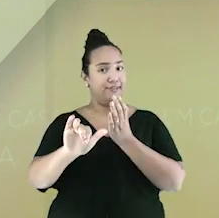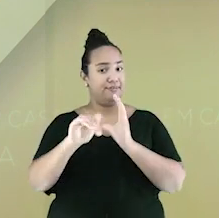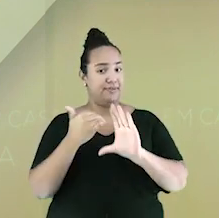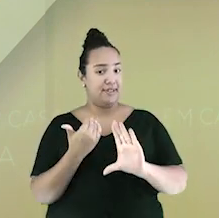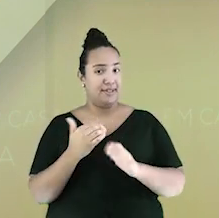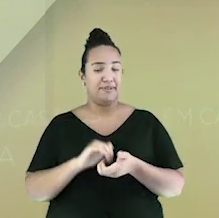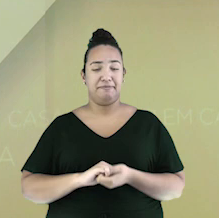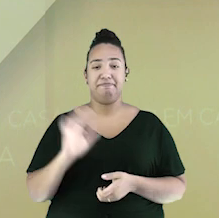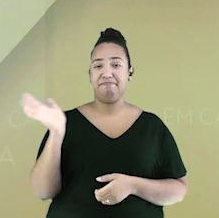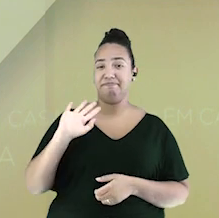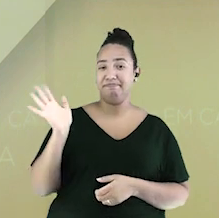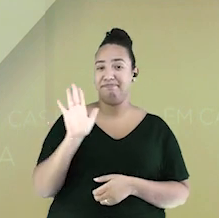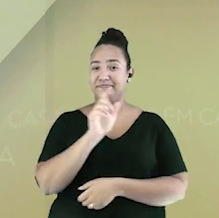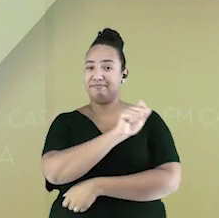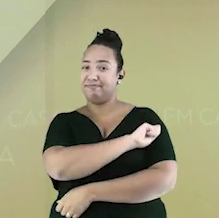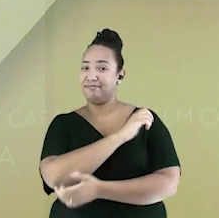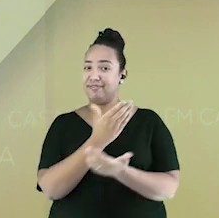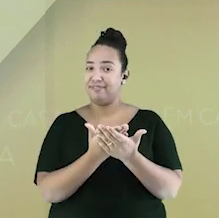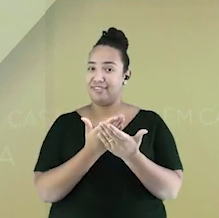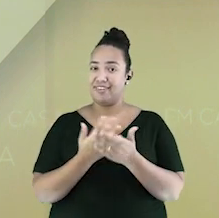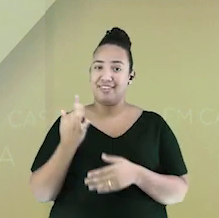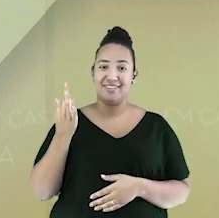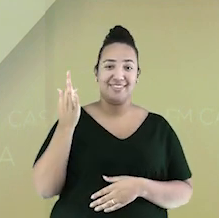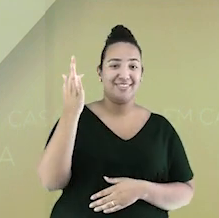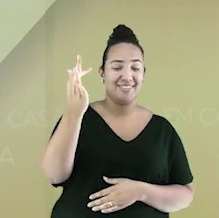a sua atividade, viu? Tchau, tchau,